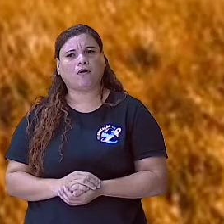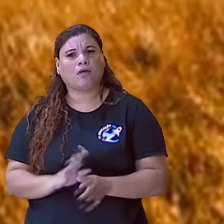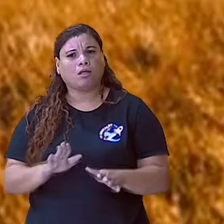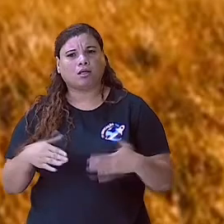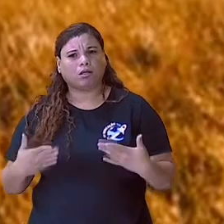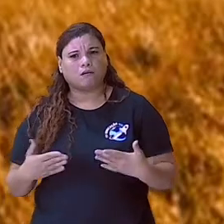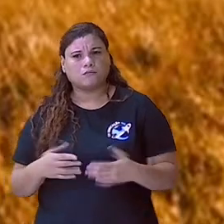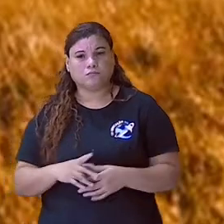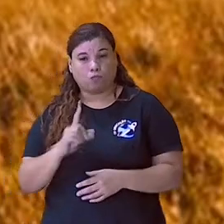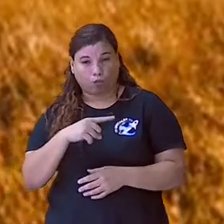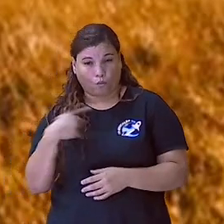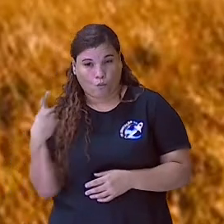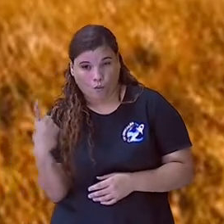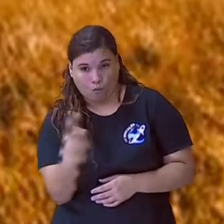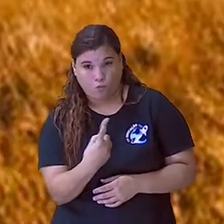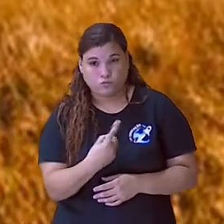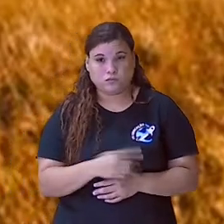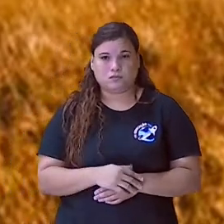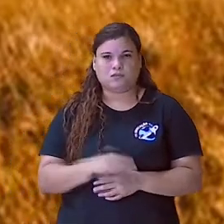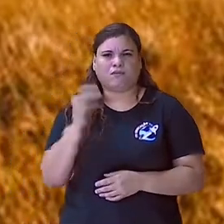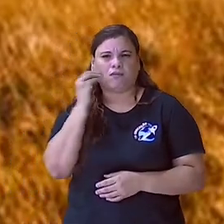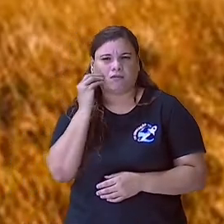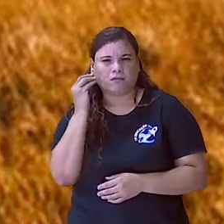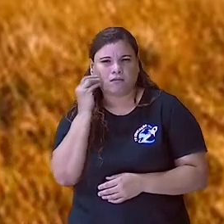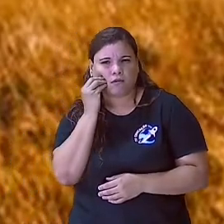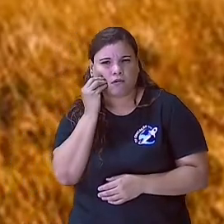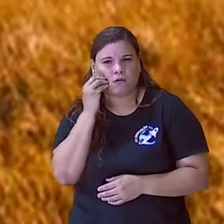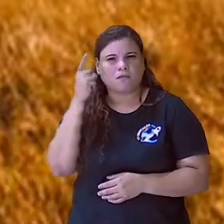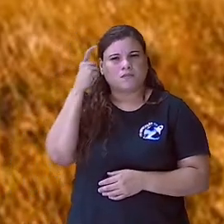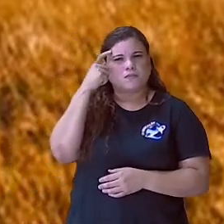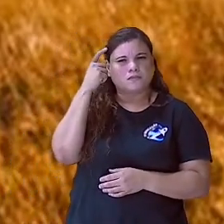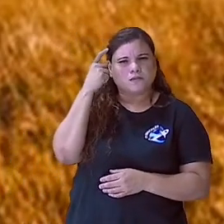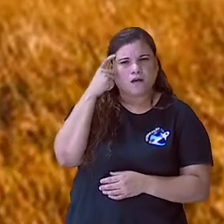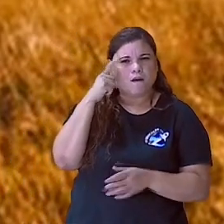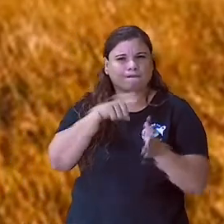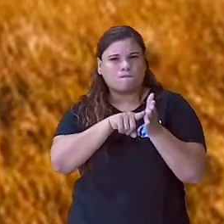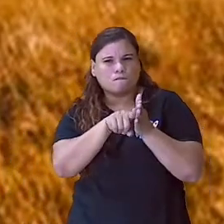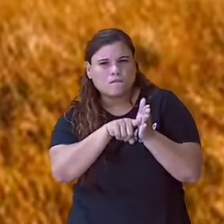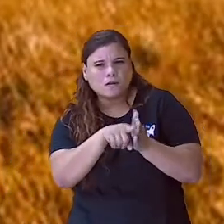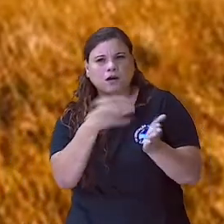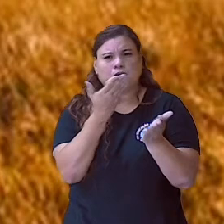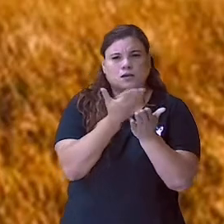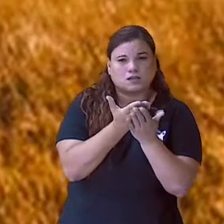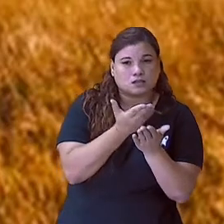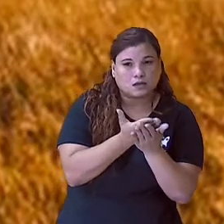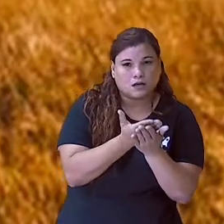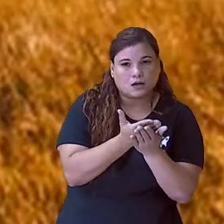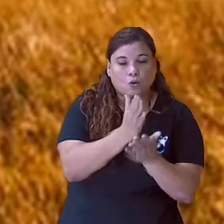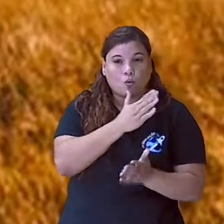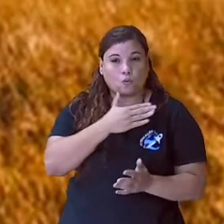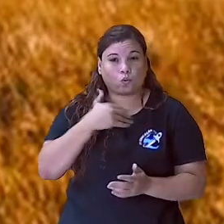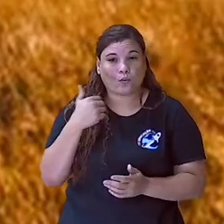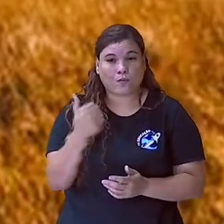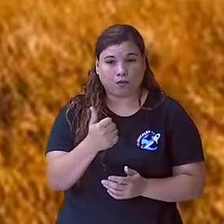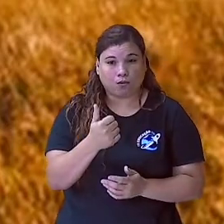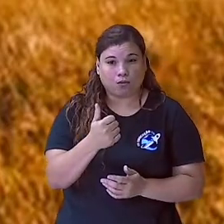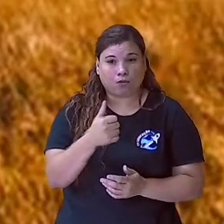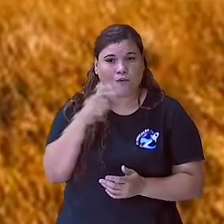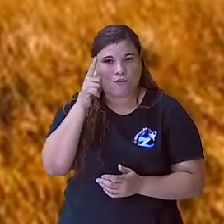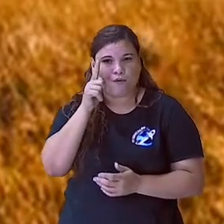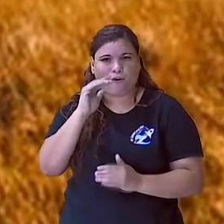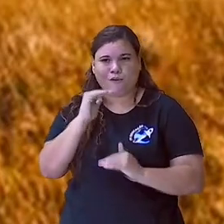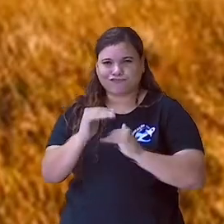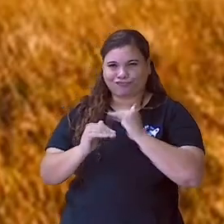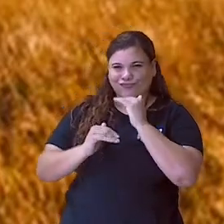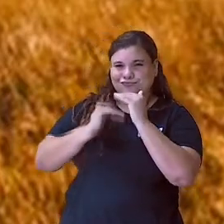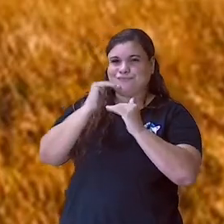estudar e crescer, nós vamos construir algo de melhor. Tranquilo